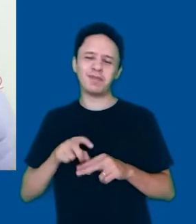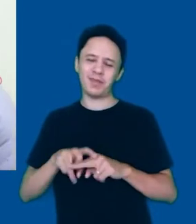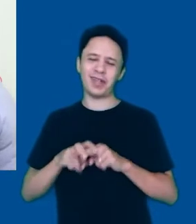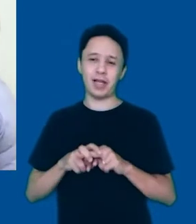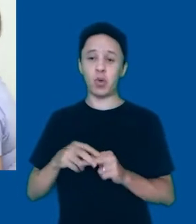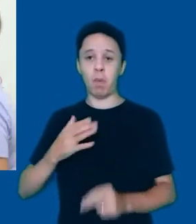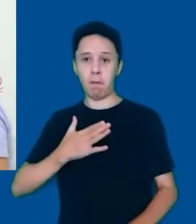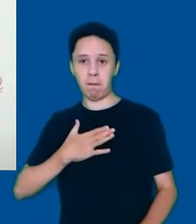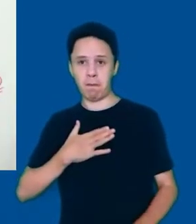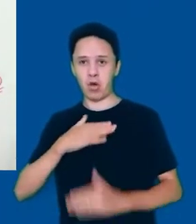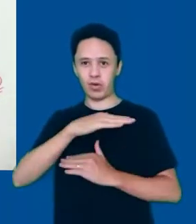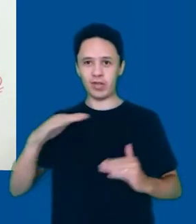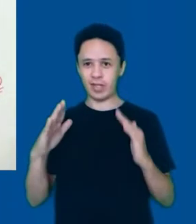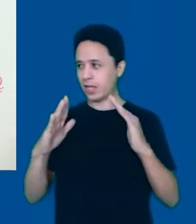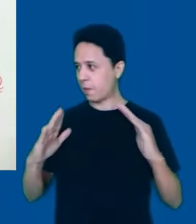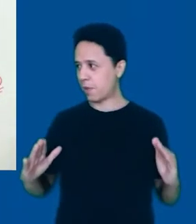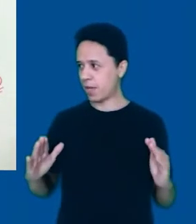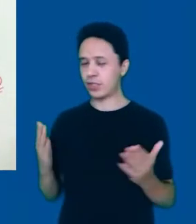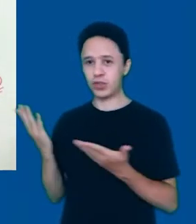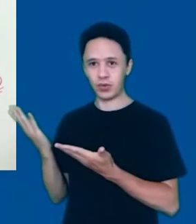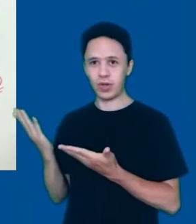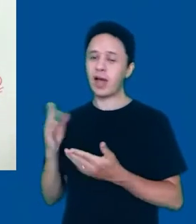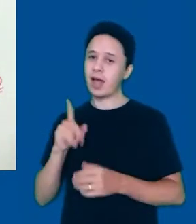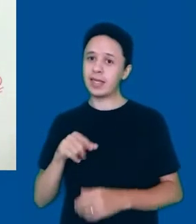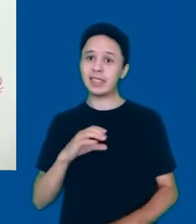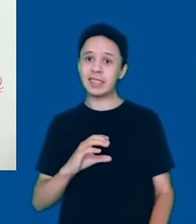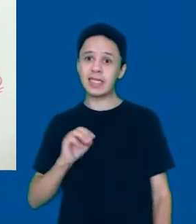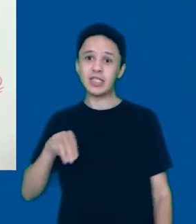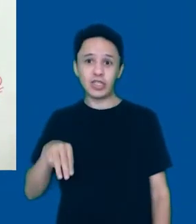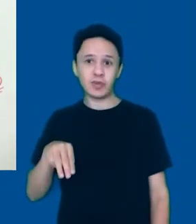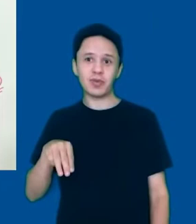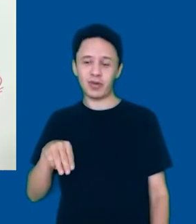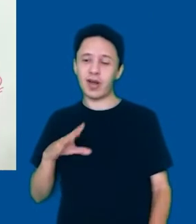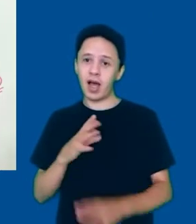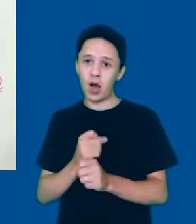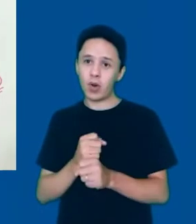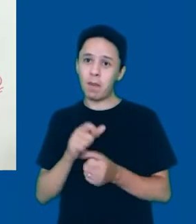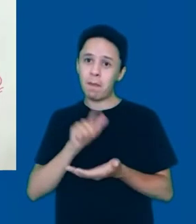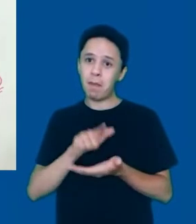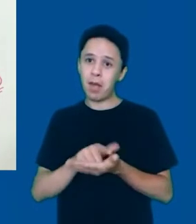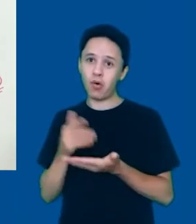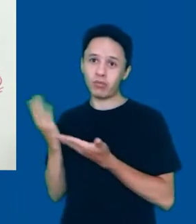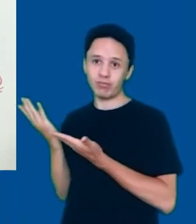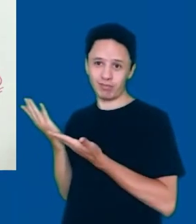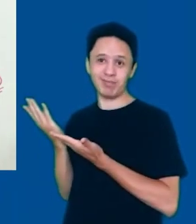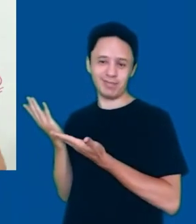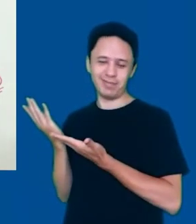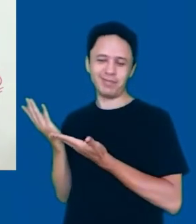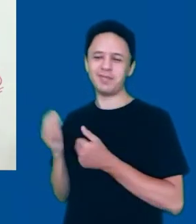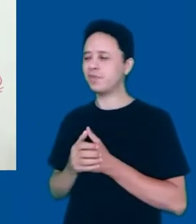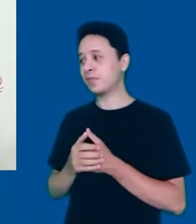o meu trapézio que eu tenho aqui, ele está em centímetro, tá? Porque eu tô calculando aqui do papel mesmo,